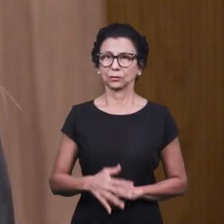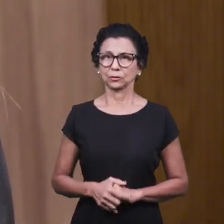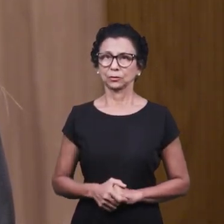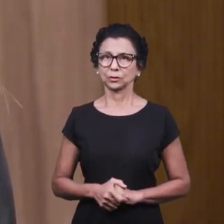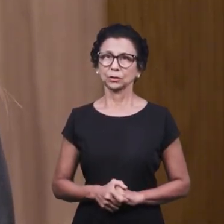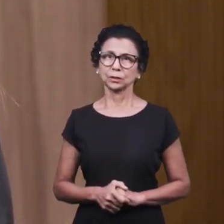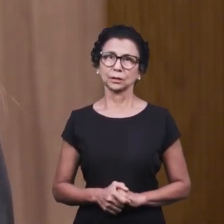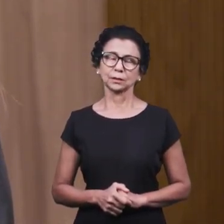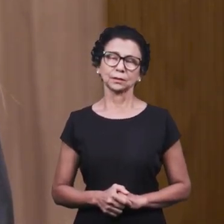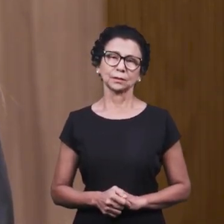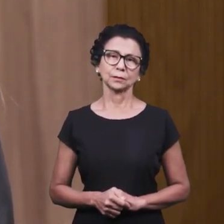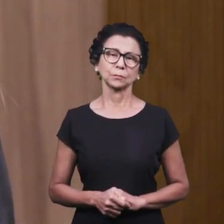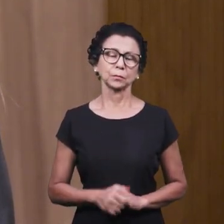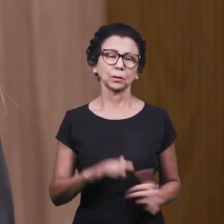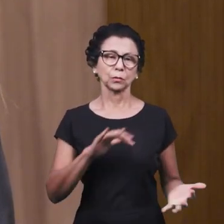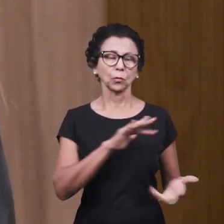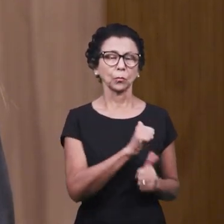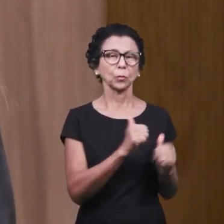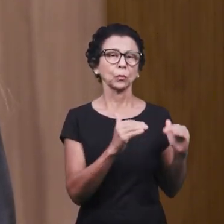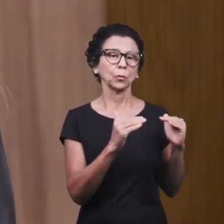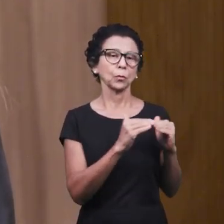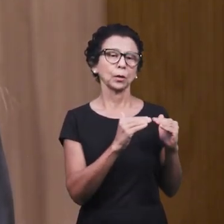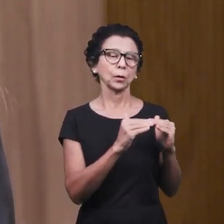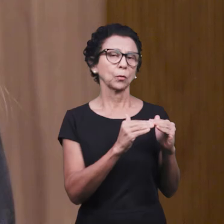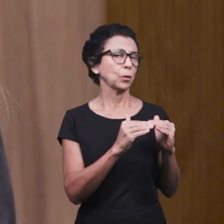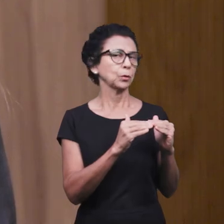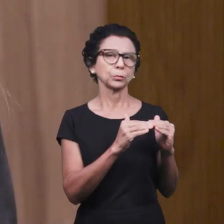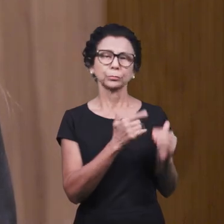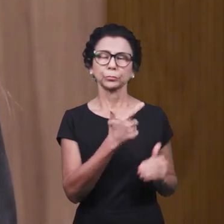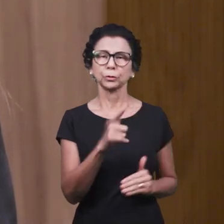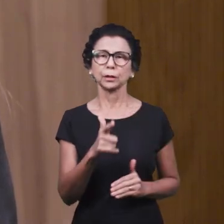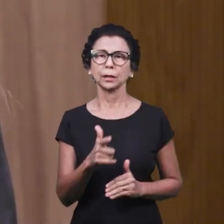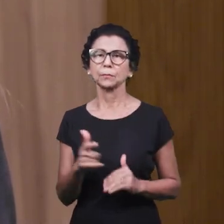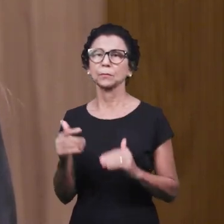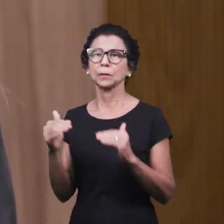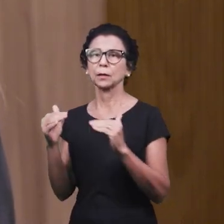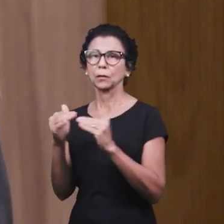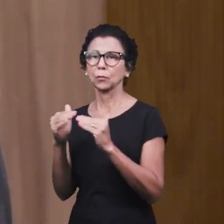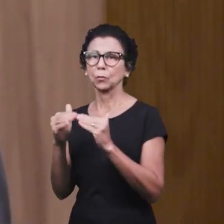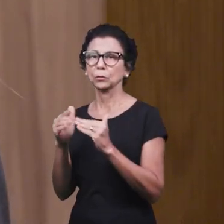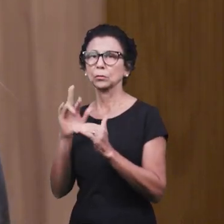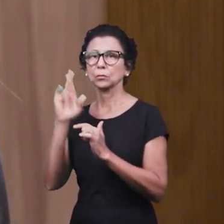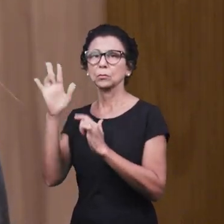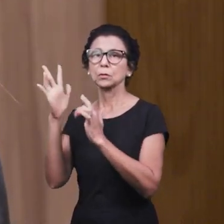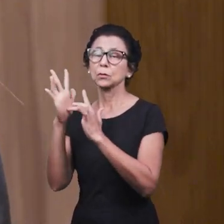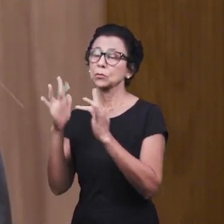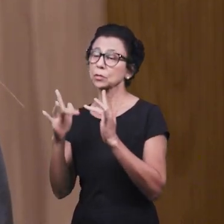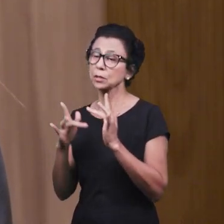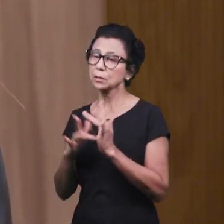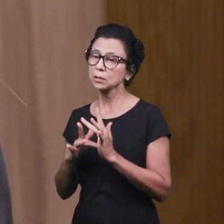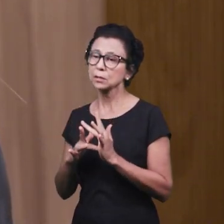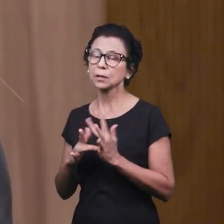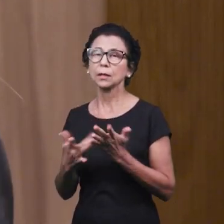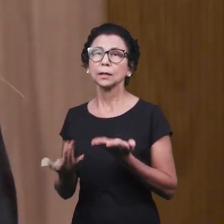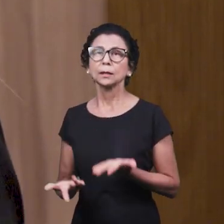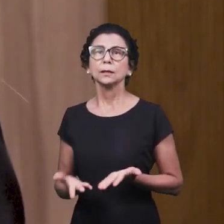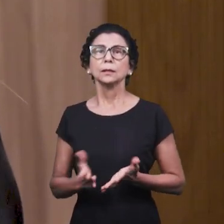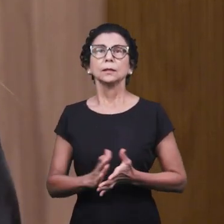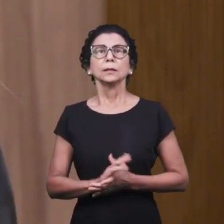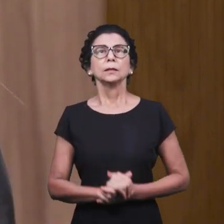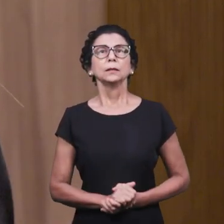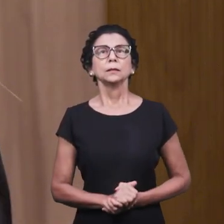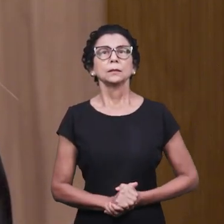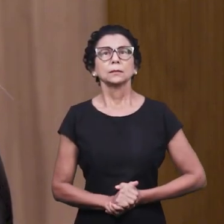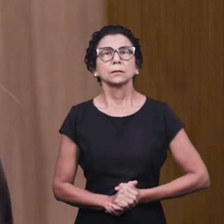que não existe acordo com o mundo, e sim com o Senhor Jesus. E indo nessa situação, a